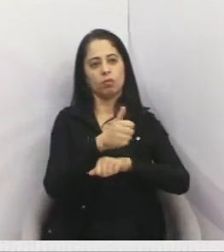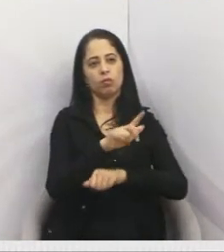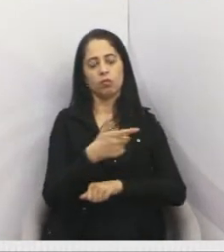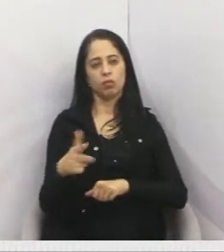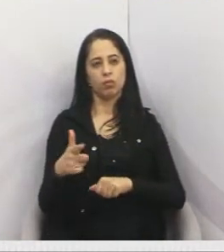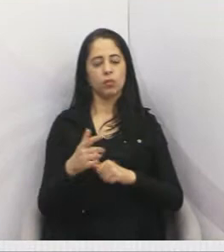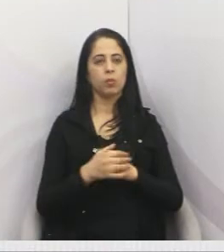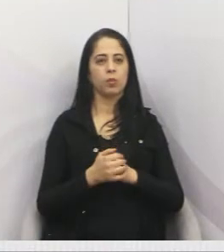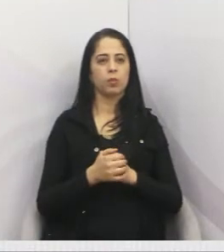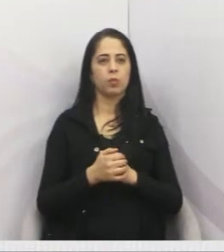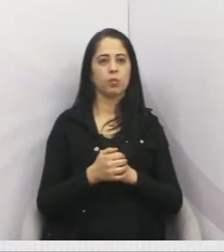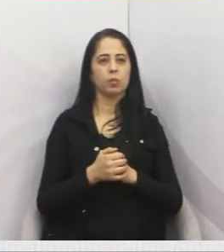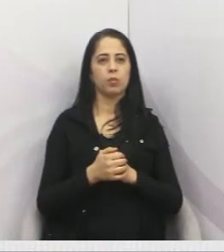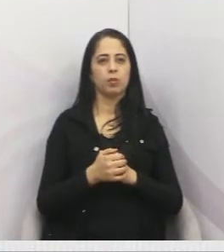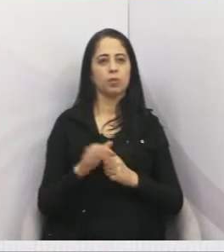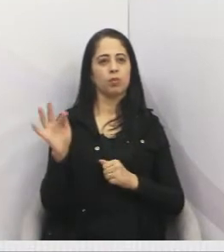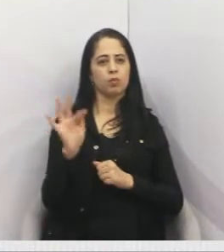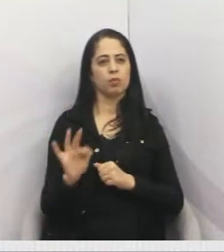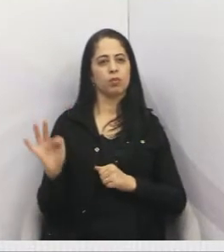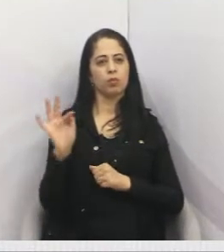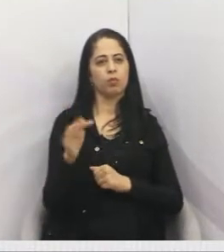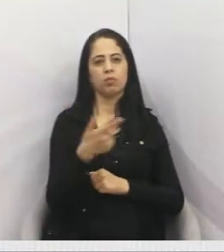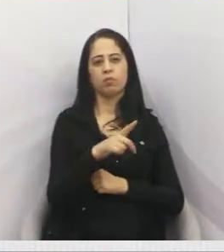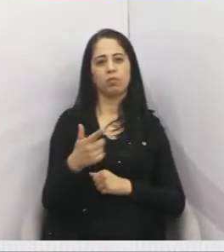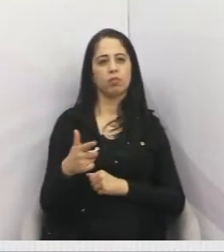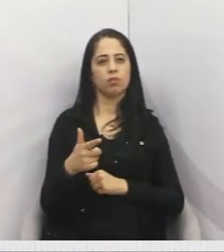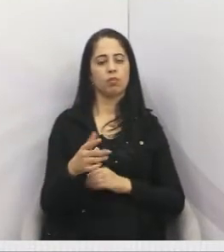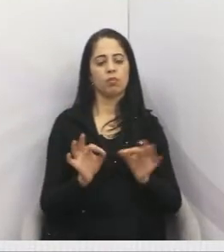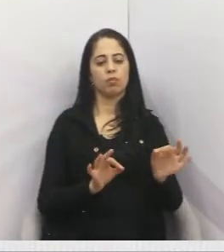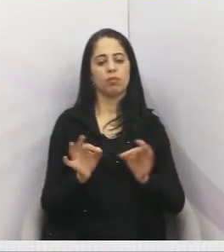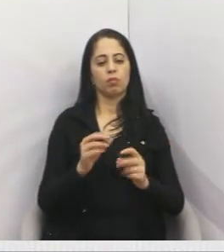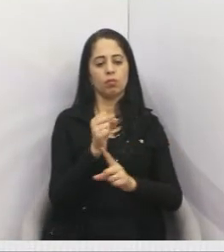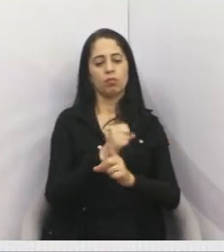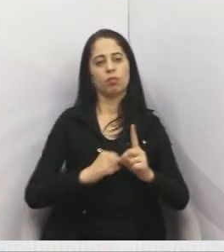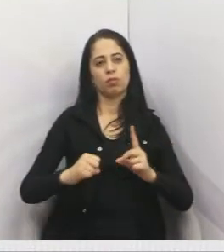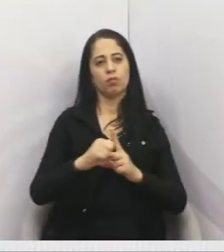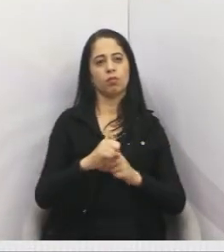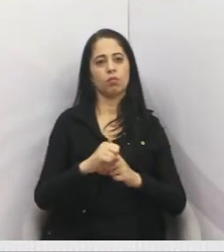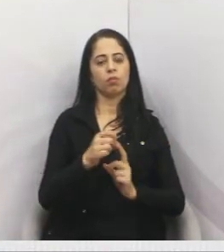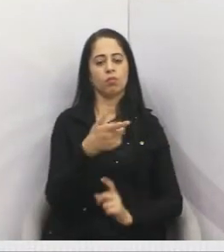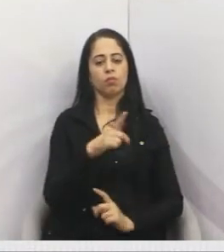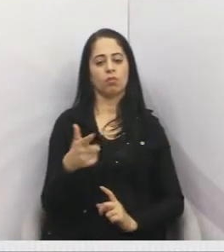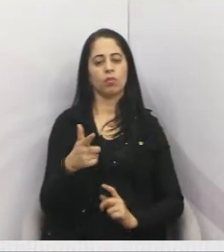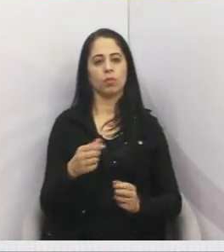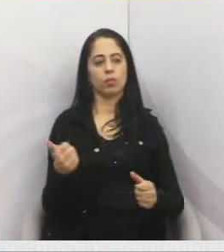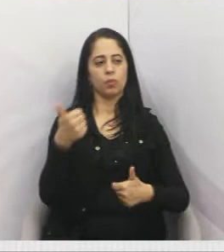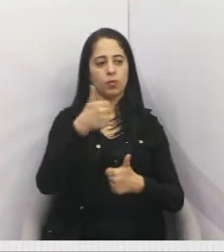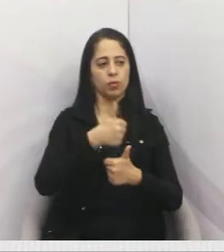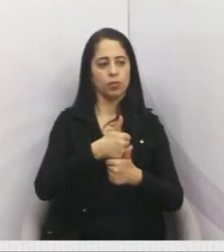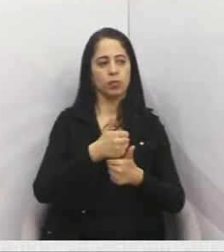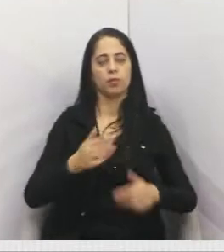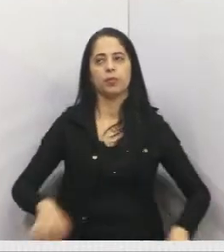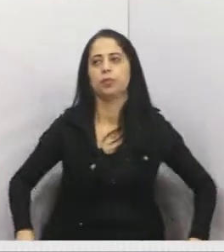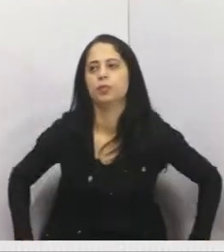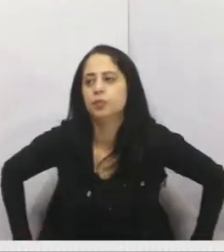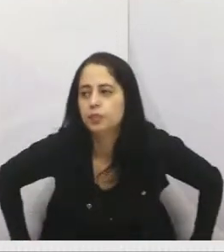profissionais em branco, entidades acadêmicas em branco e Organização da Sociedade Civil em branco.